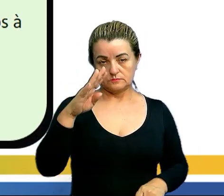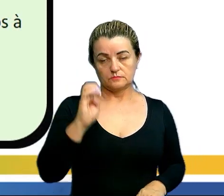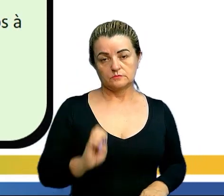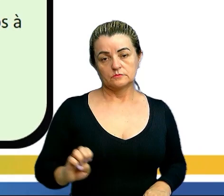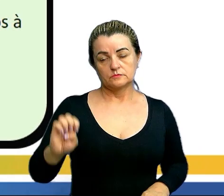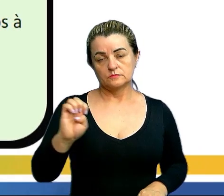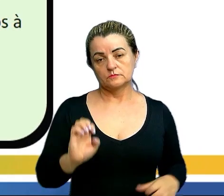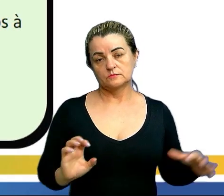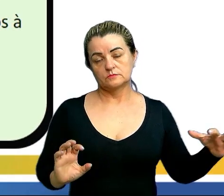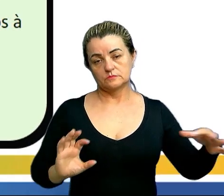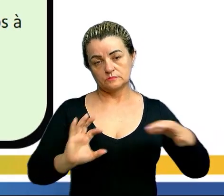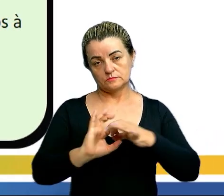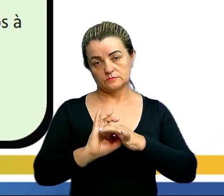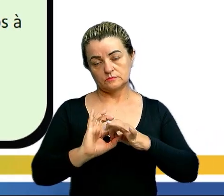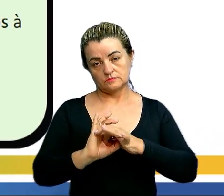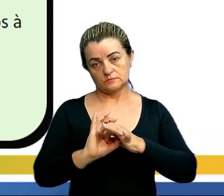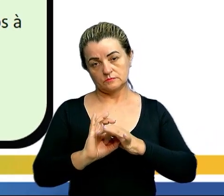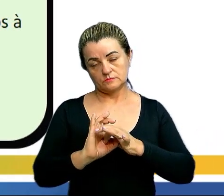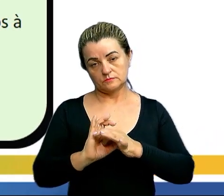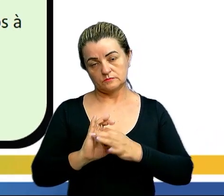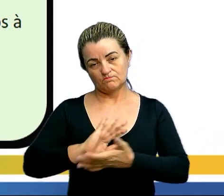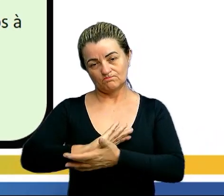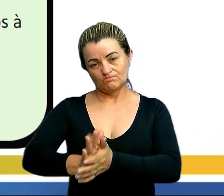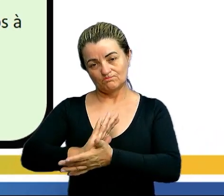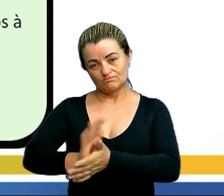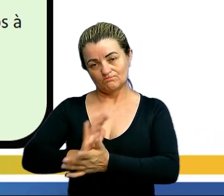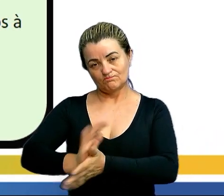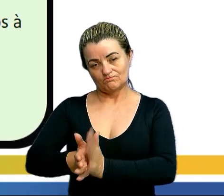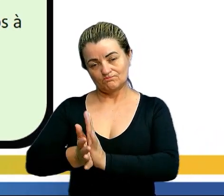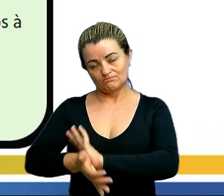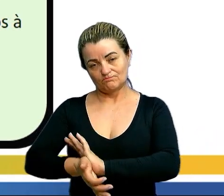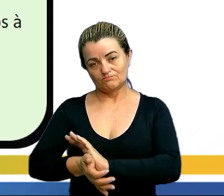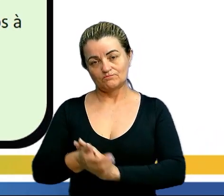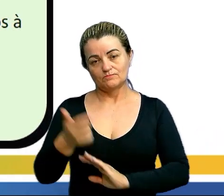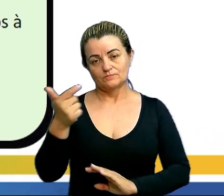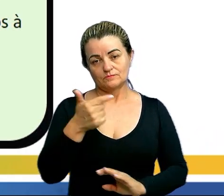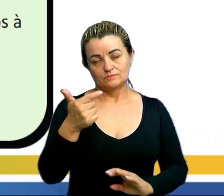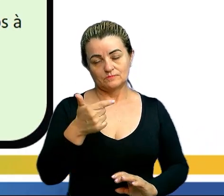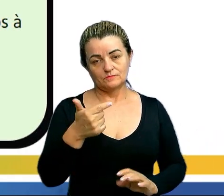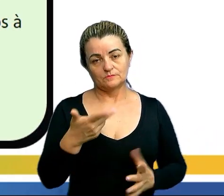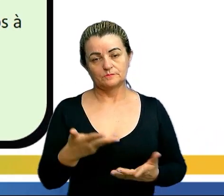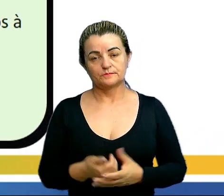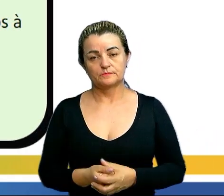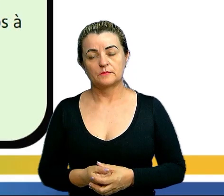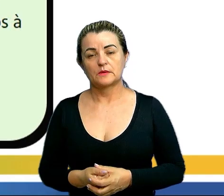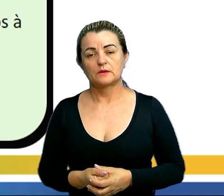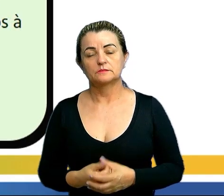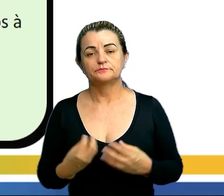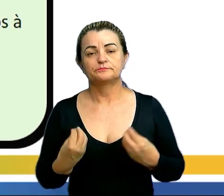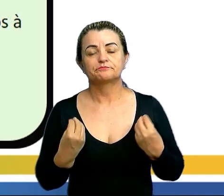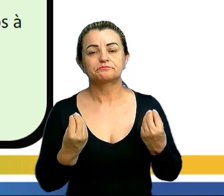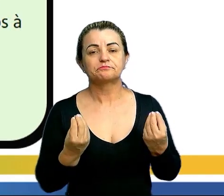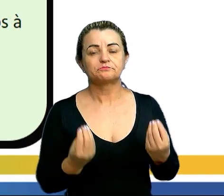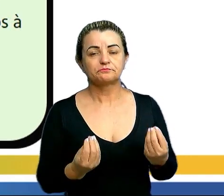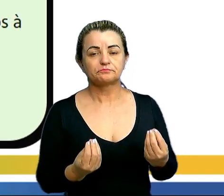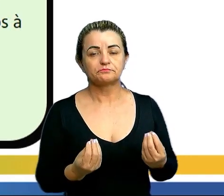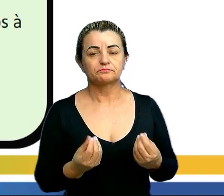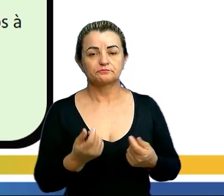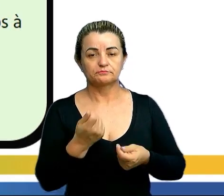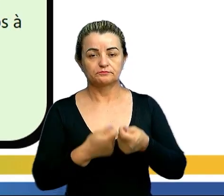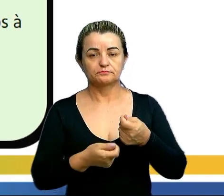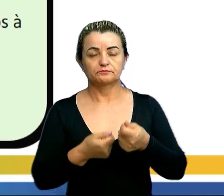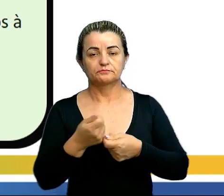aliados do bloco capitalista, que foram destruídos pela Segunda Guerra Mundial. né? Oferecendo, então,